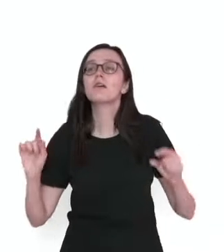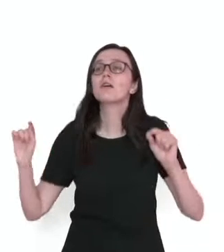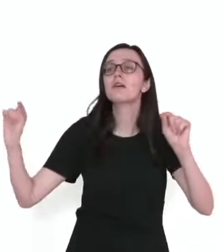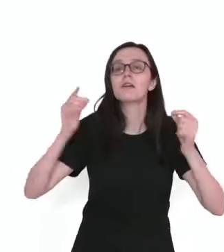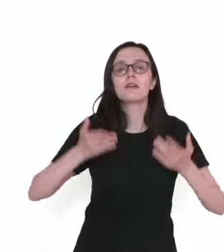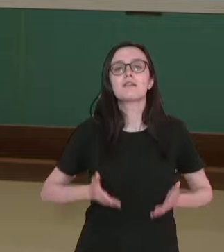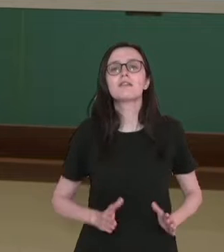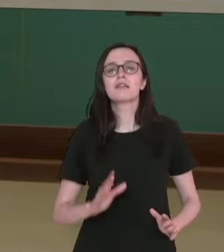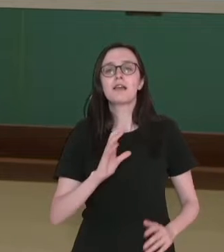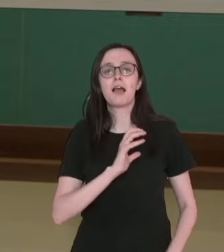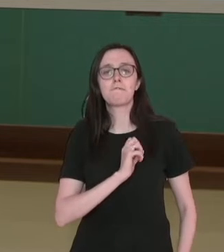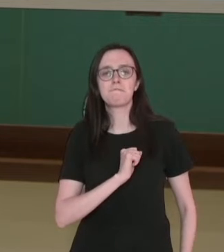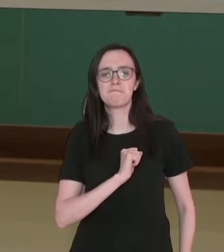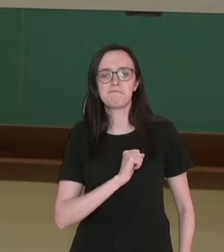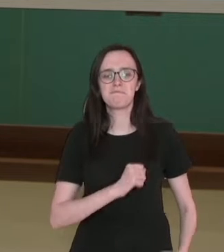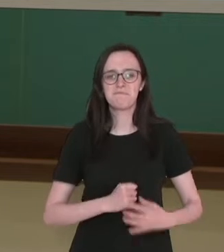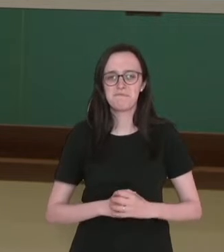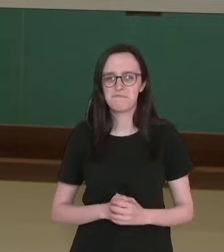nasceu para amar?